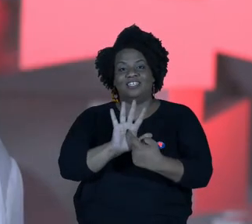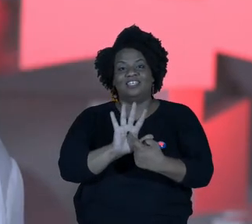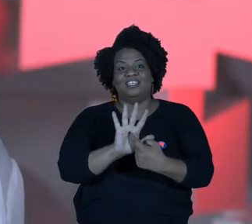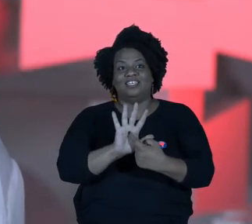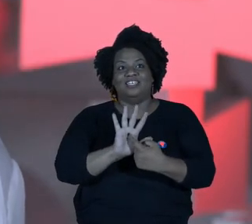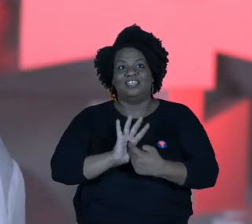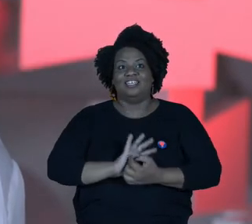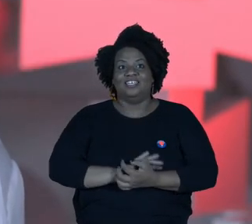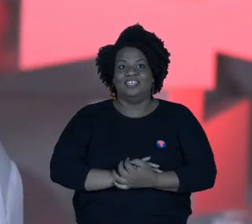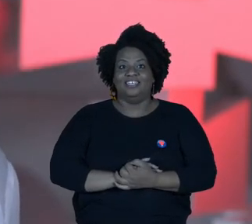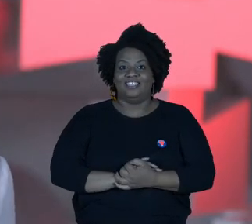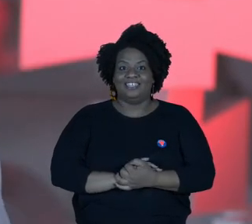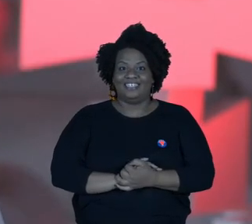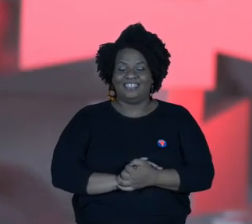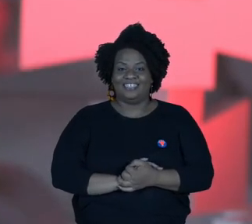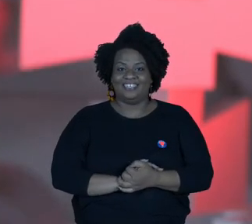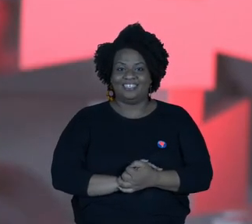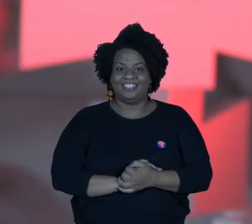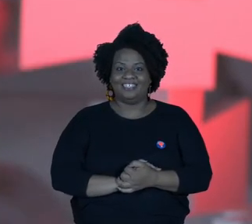E